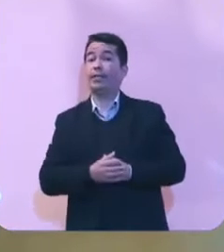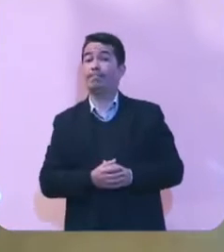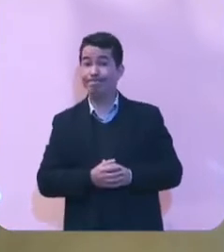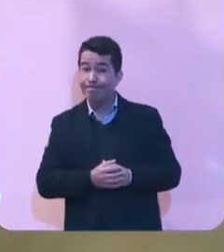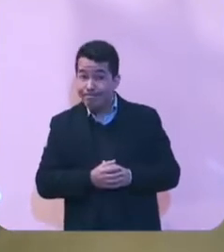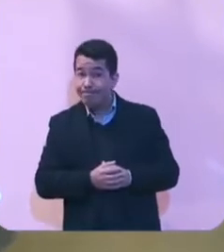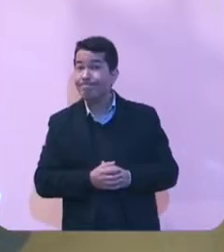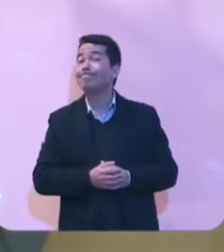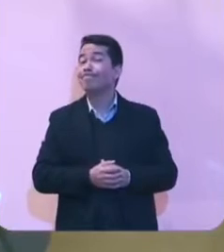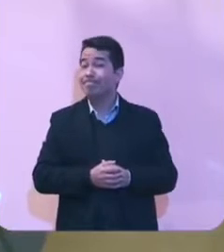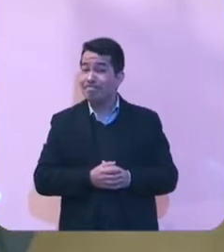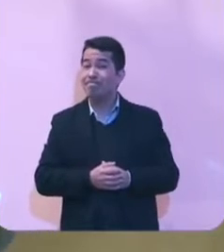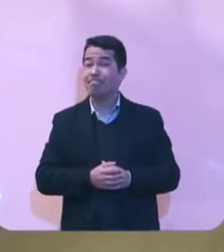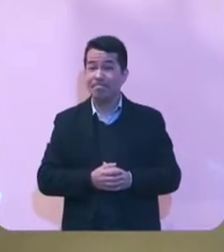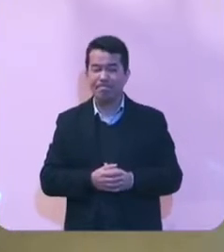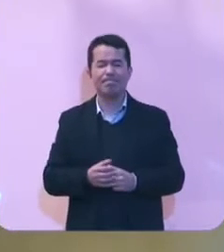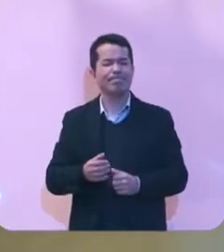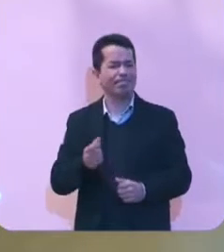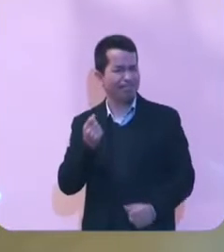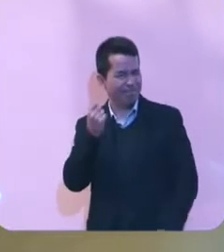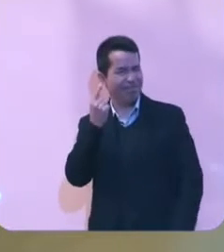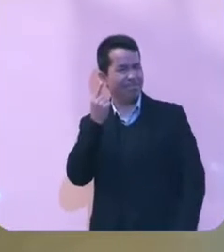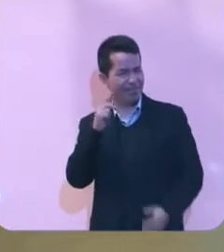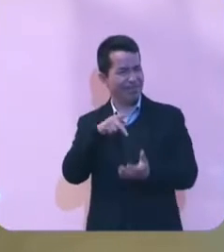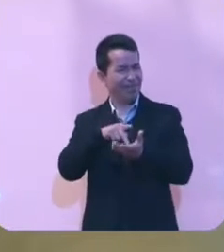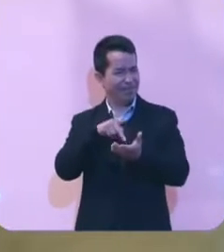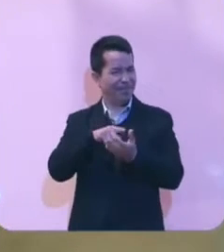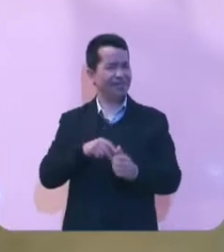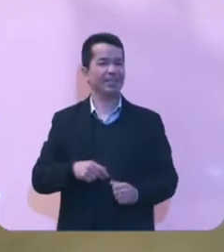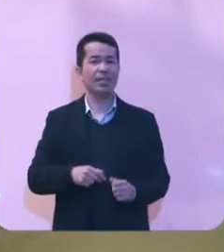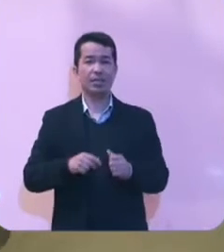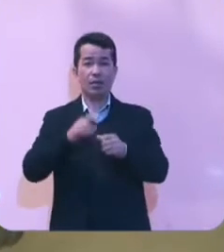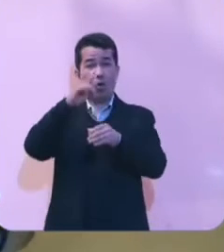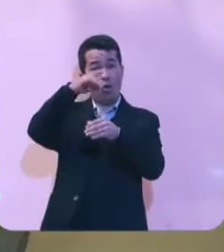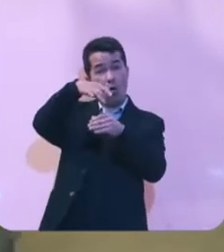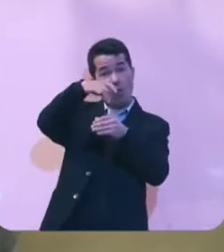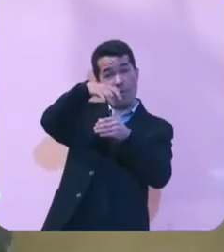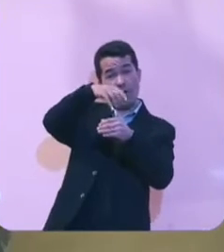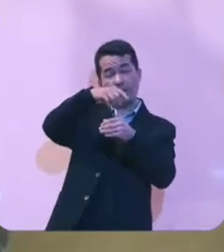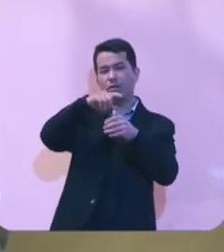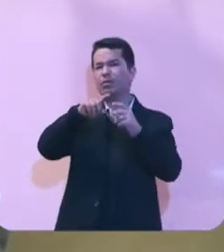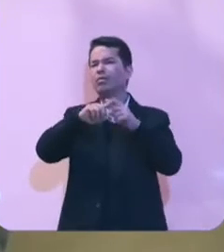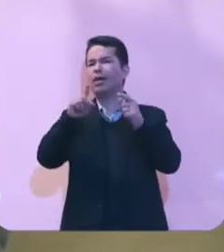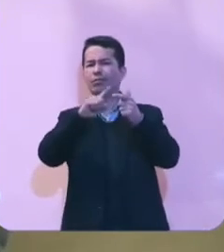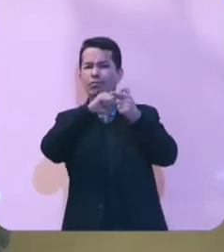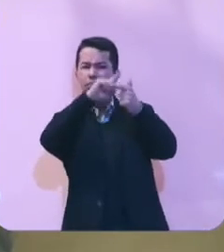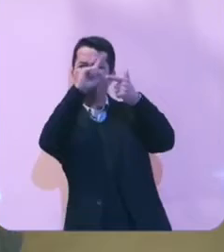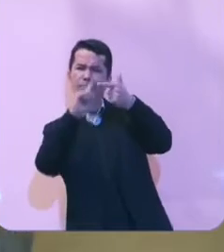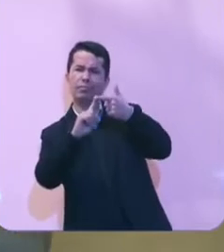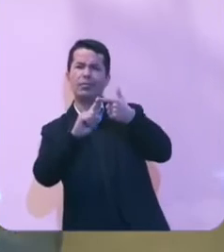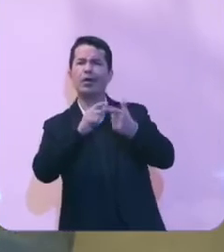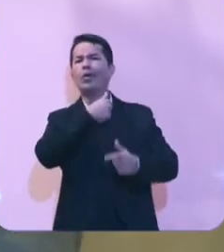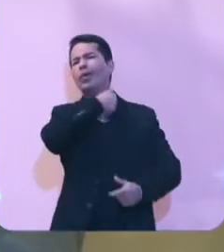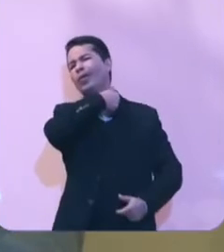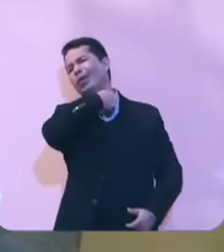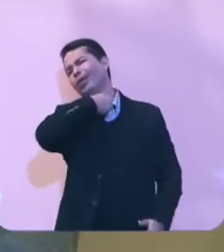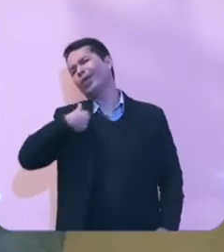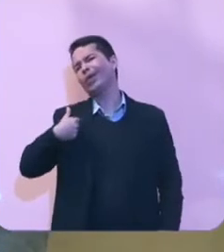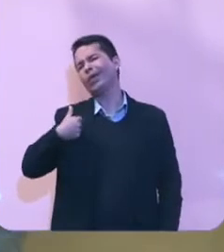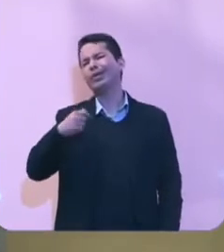uma segunda palavra. A segunda palavra fala de holocaustos, ofertas queimadas. Esses